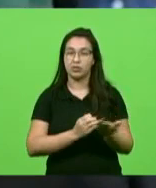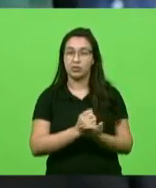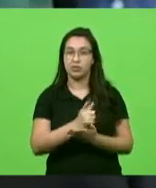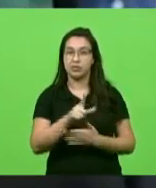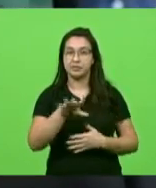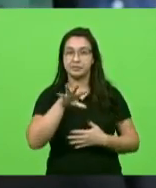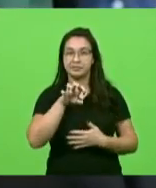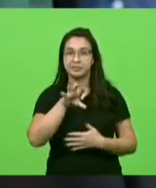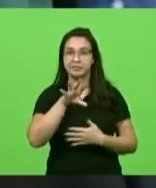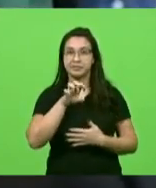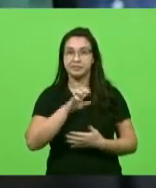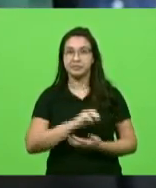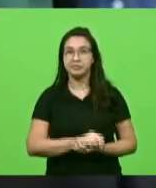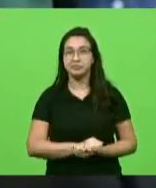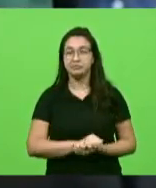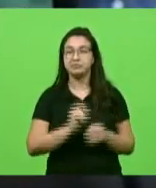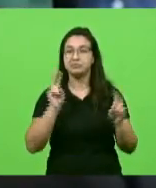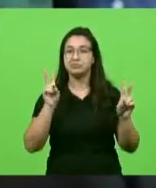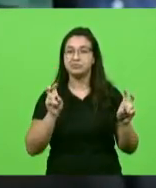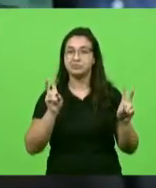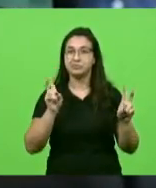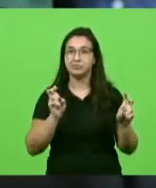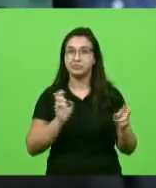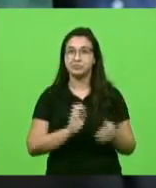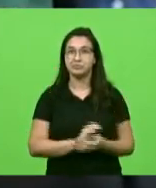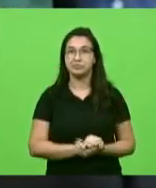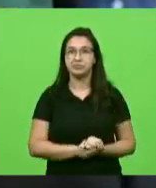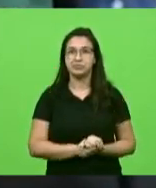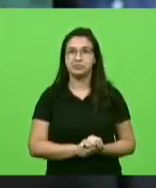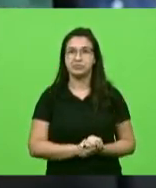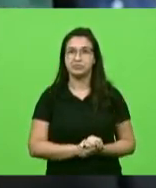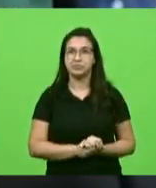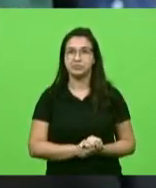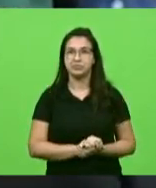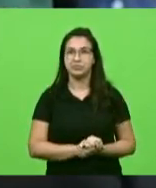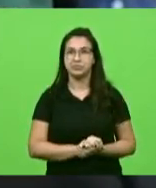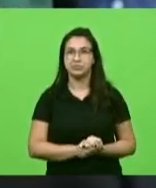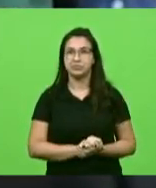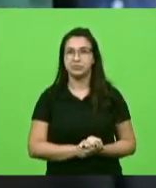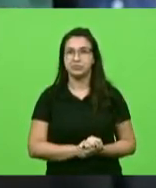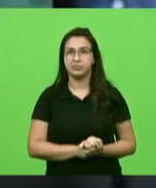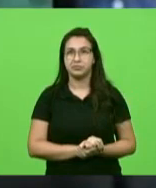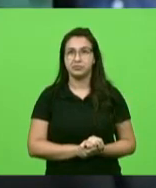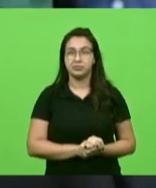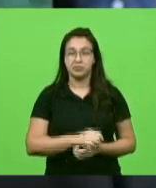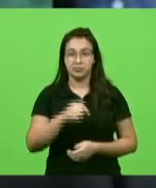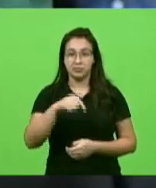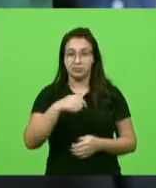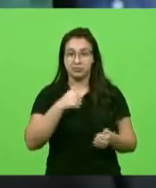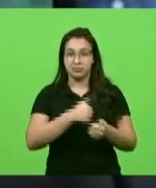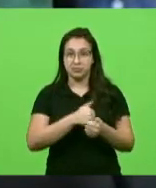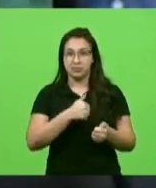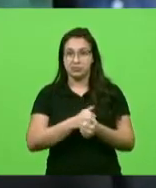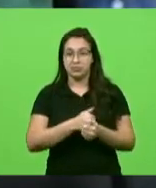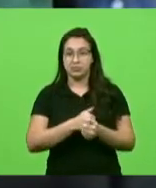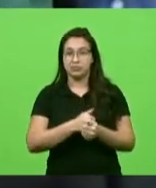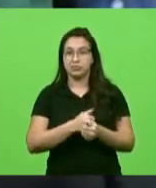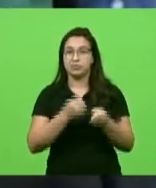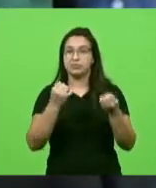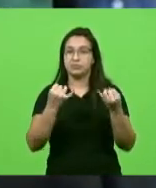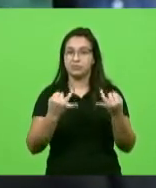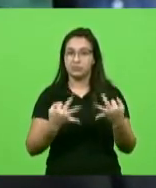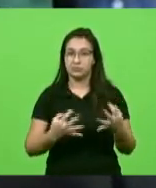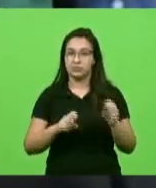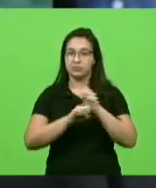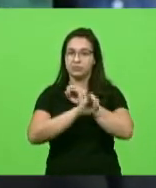conclusões " Olá neste mesmo sentido é que este Primor algo externa seu compromisso com